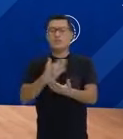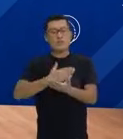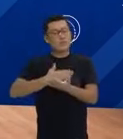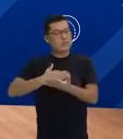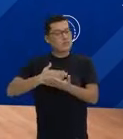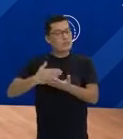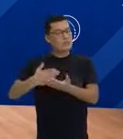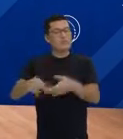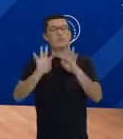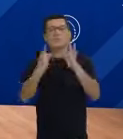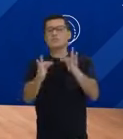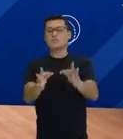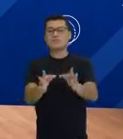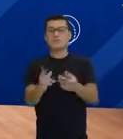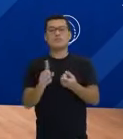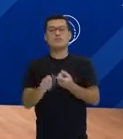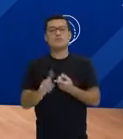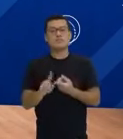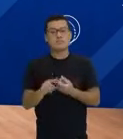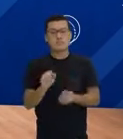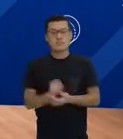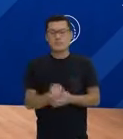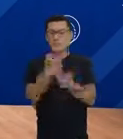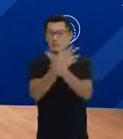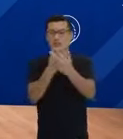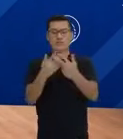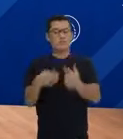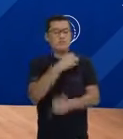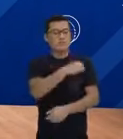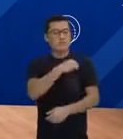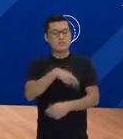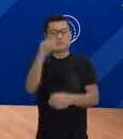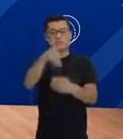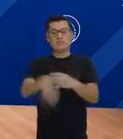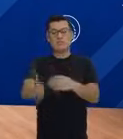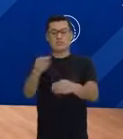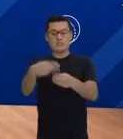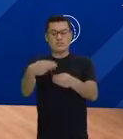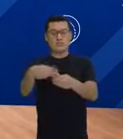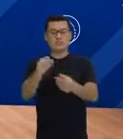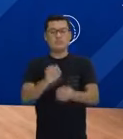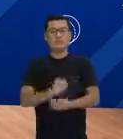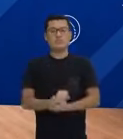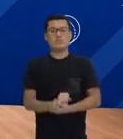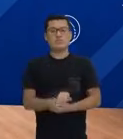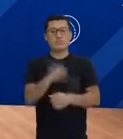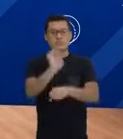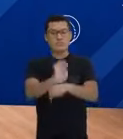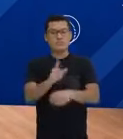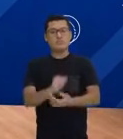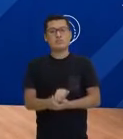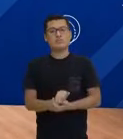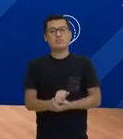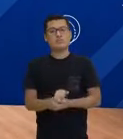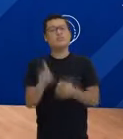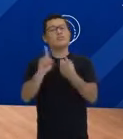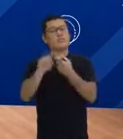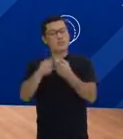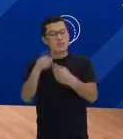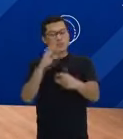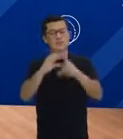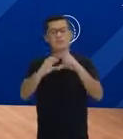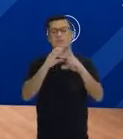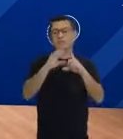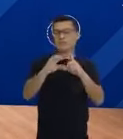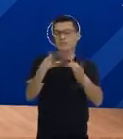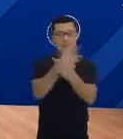mediado por tecnologias atendendo a centenas de alunos do interior do Estado e o nosso programa sendo transmitido